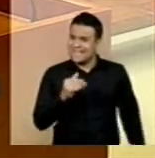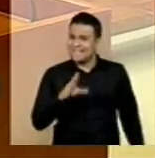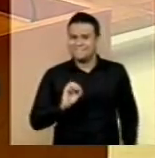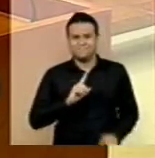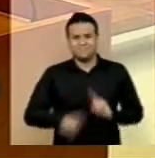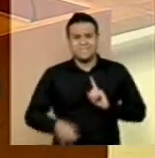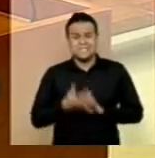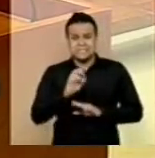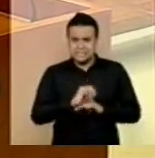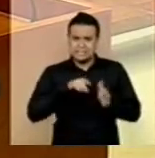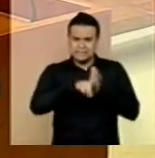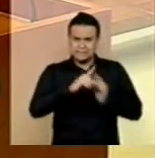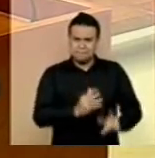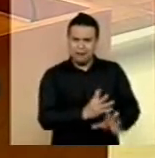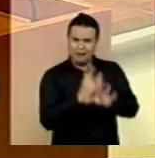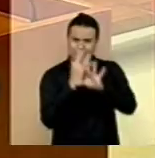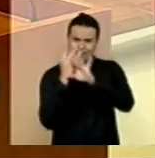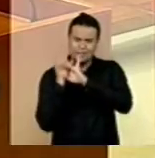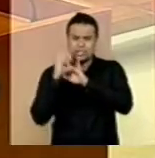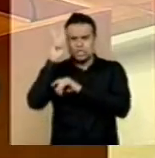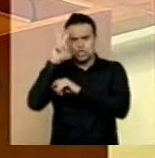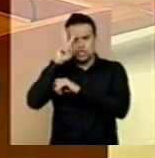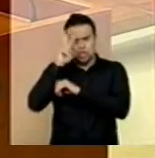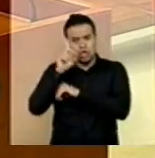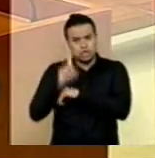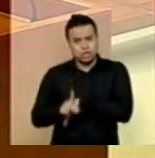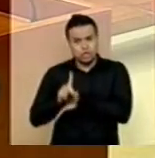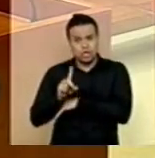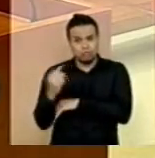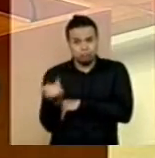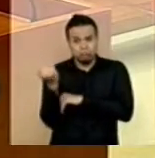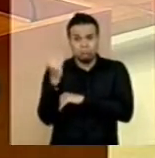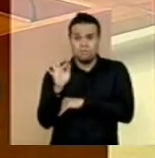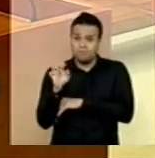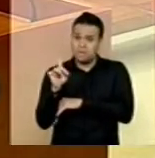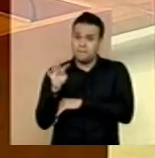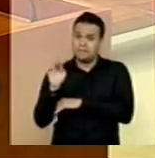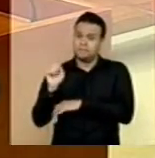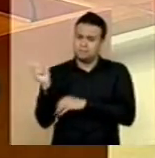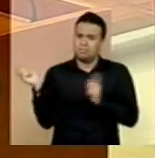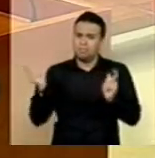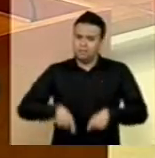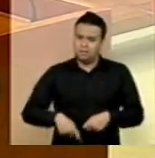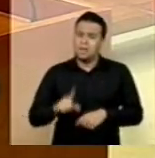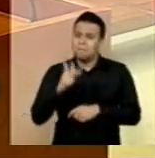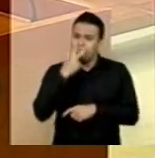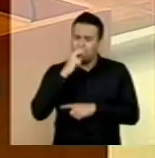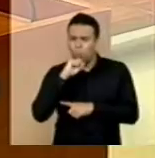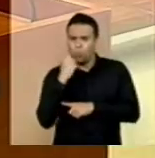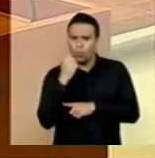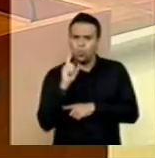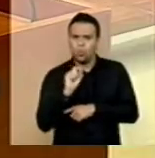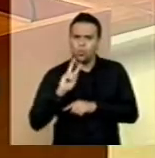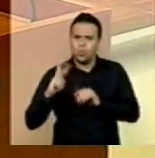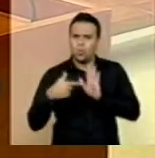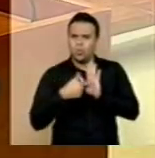origem histórica dos direitos fundamentais, eles serviram como um escudo à arbitrariedade estatal.